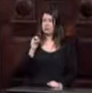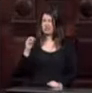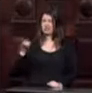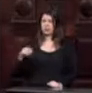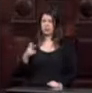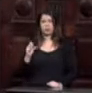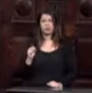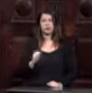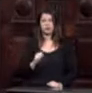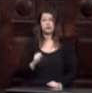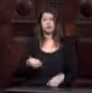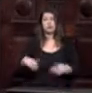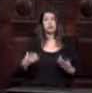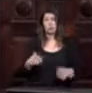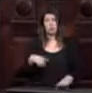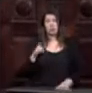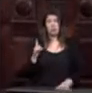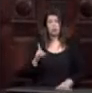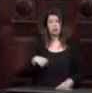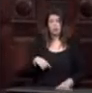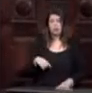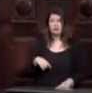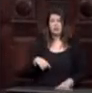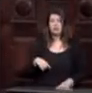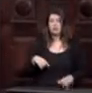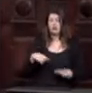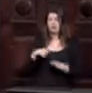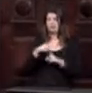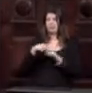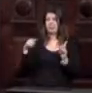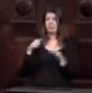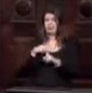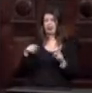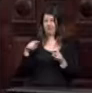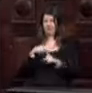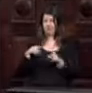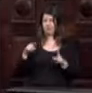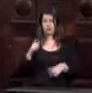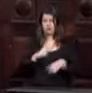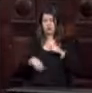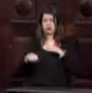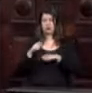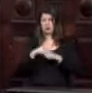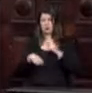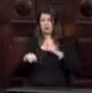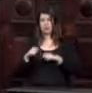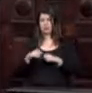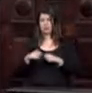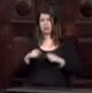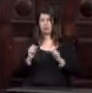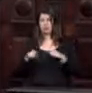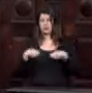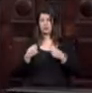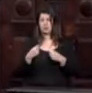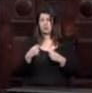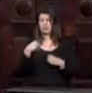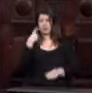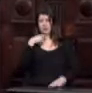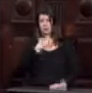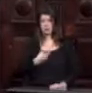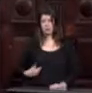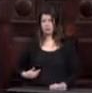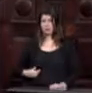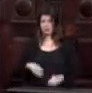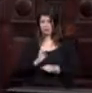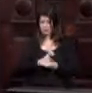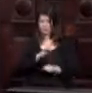reais. Isso é praticamente a metade do orçamento da Defensoria Pública do Estado do Rio de